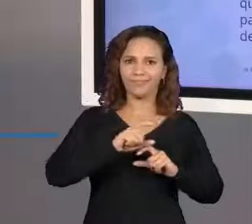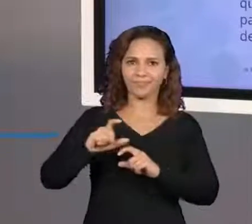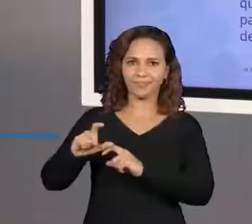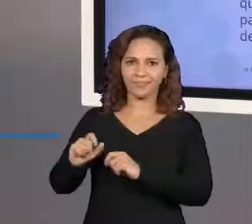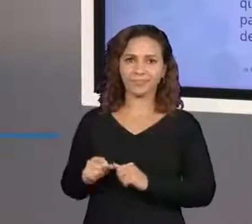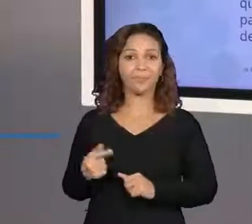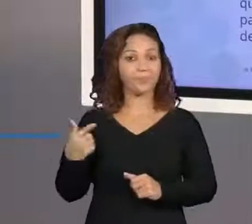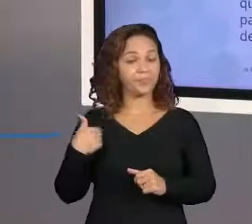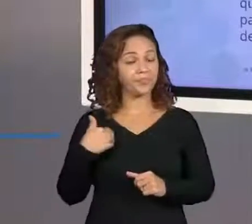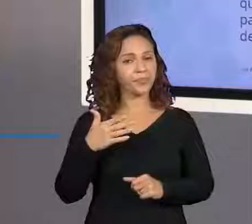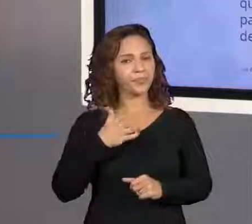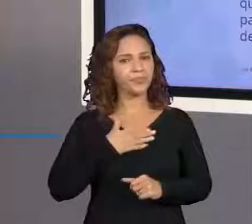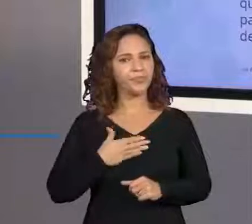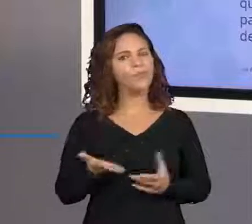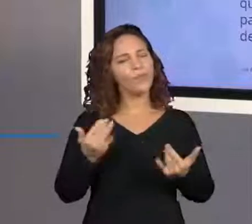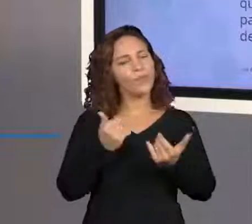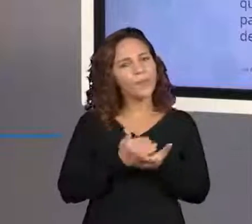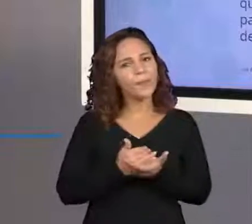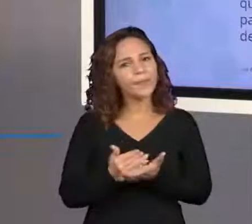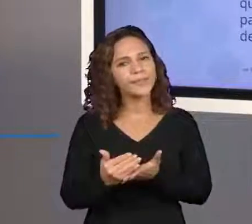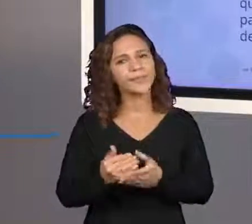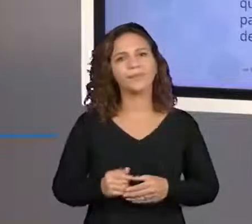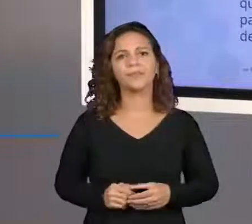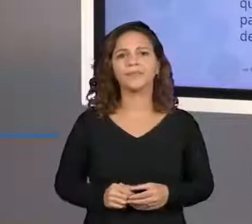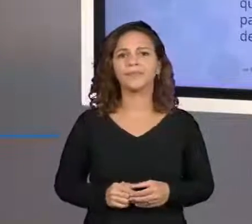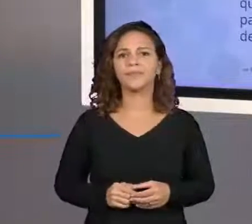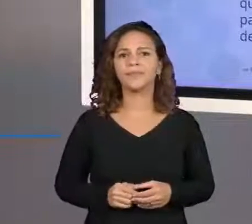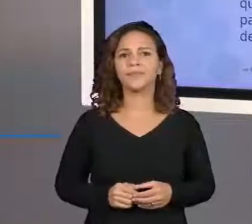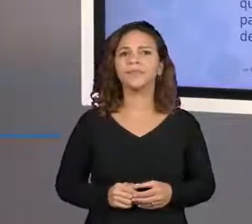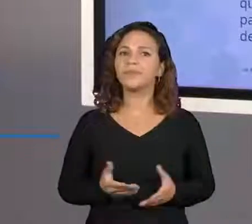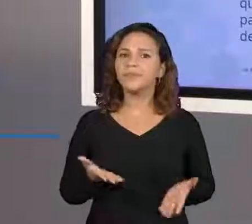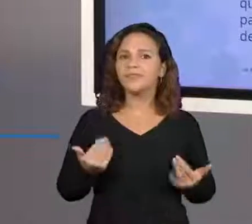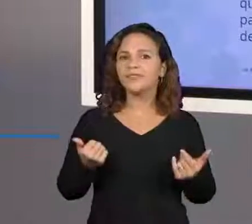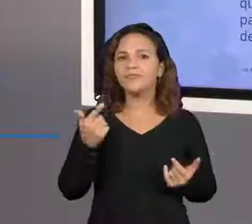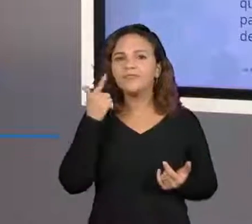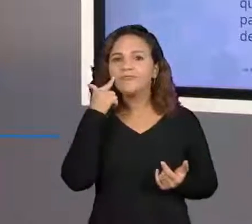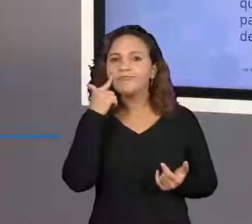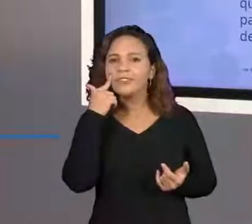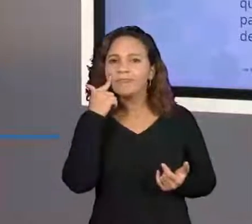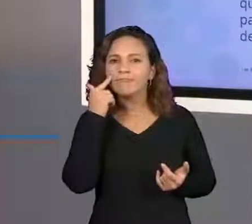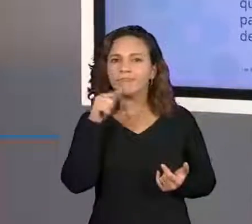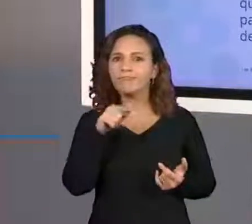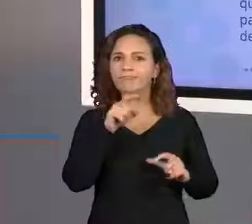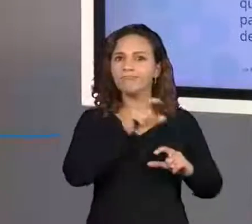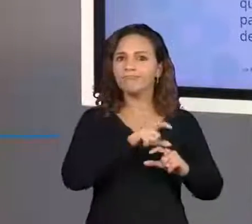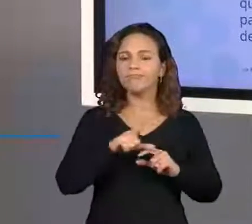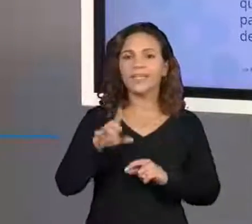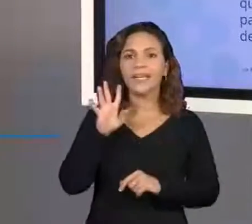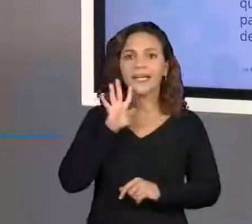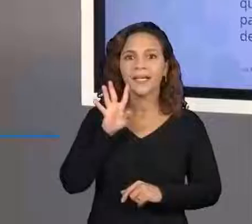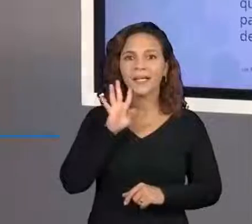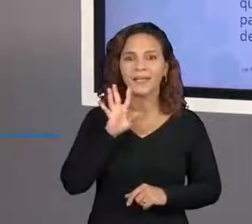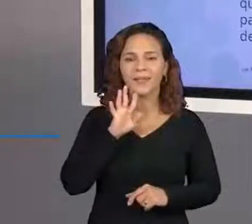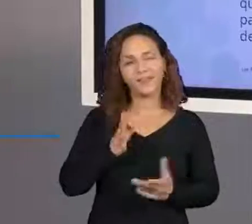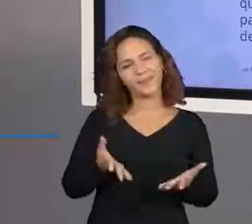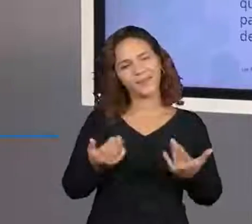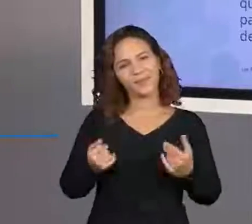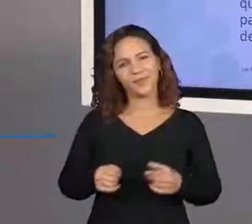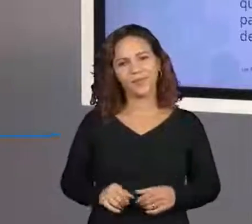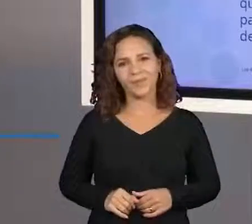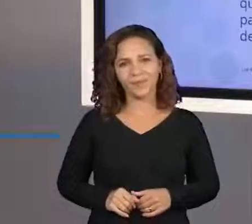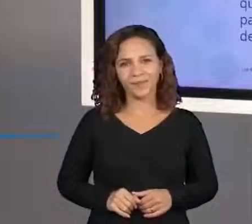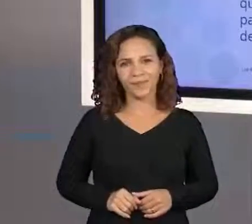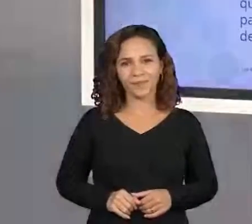gosto bastante. Então vamos começar? Vamos começar vendo uma tirinha super legal? Então bora lá, bora para a